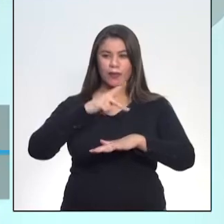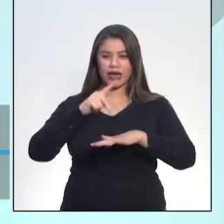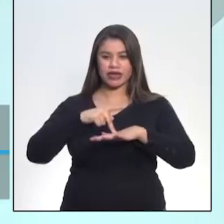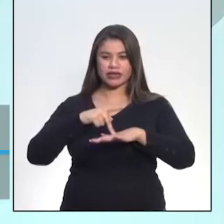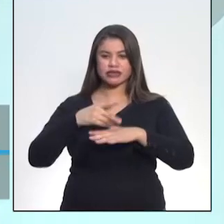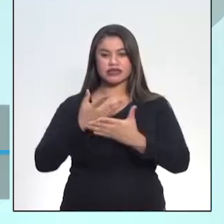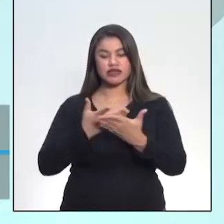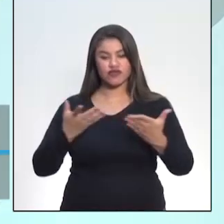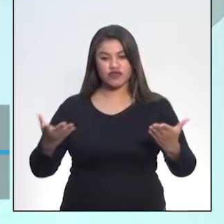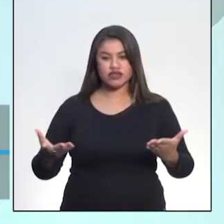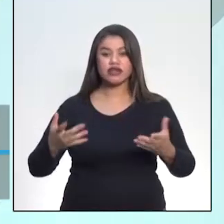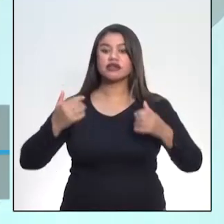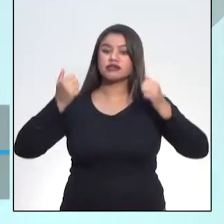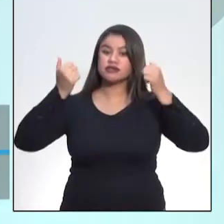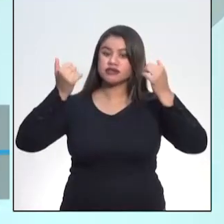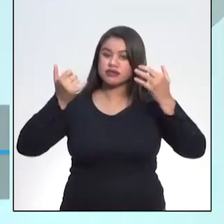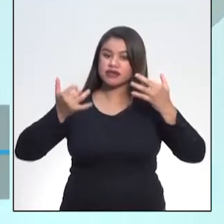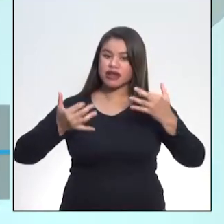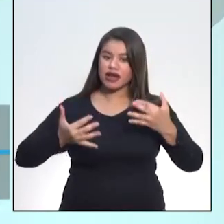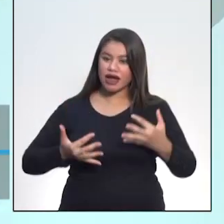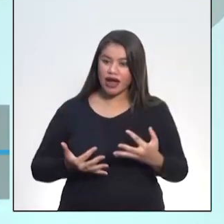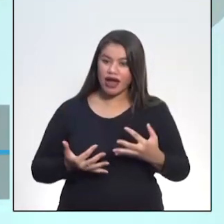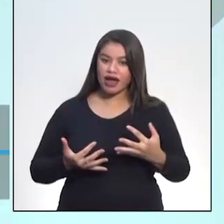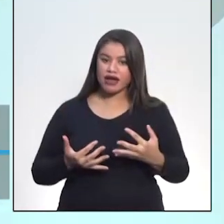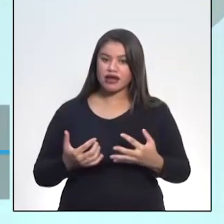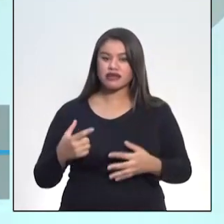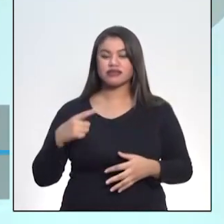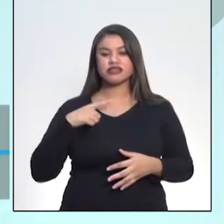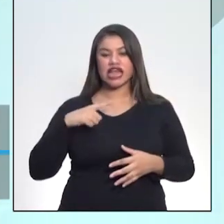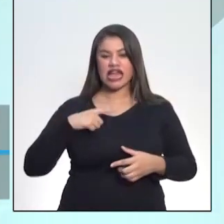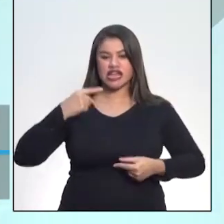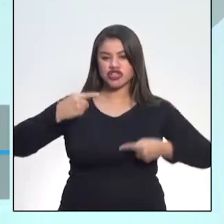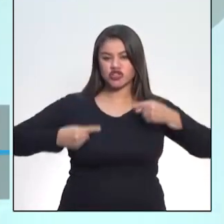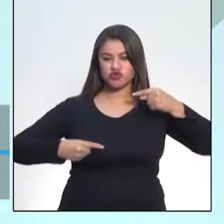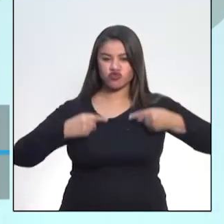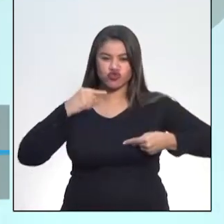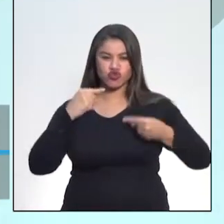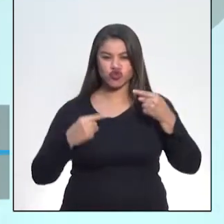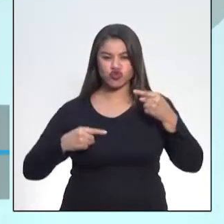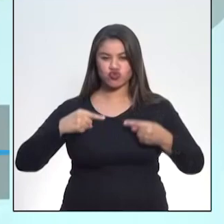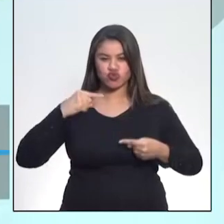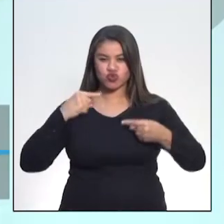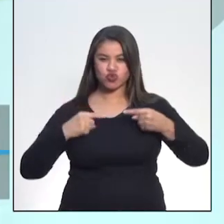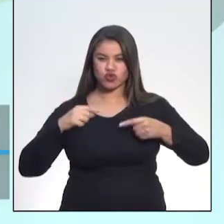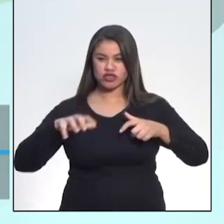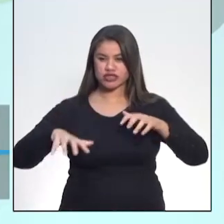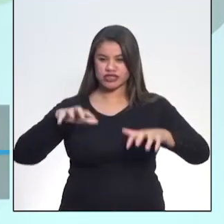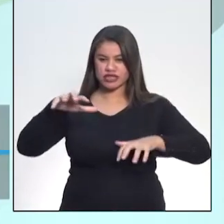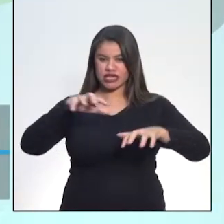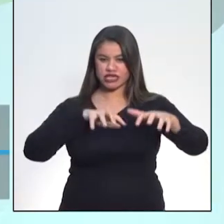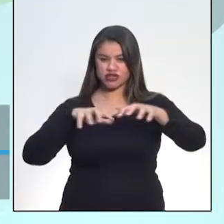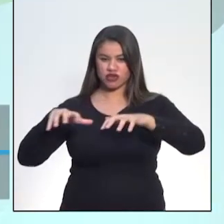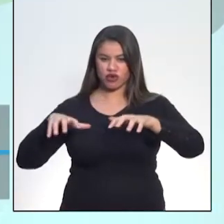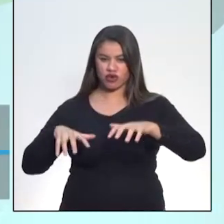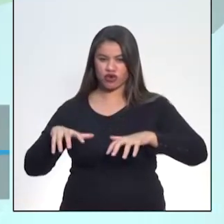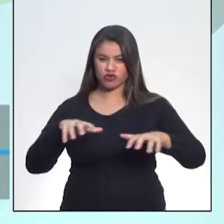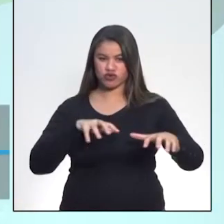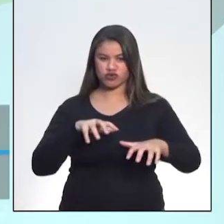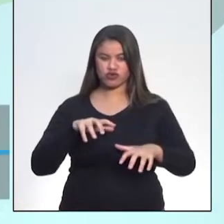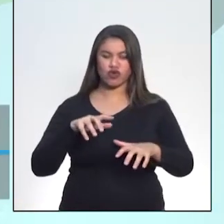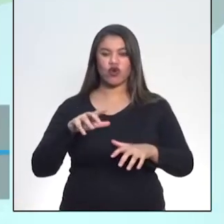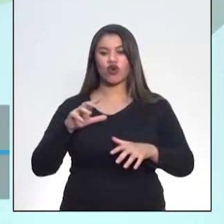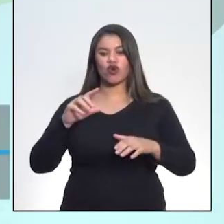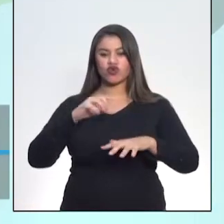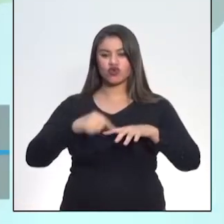acertadamente pontuaram irão disputar diversos territórios no continente